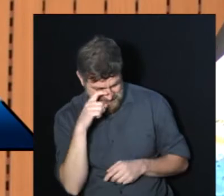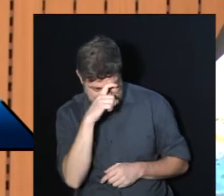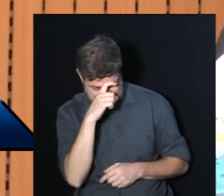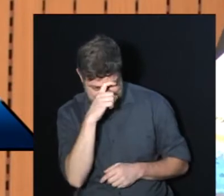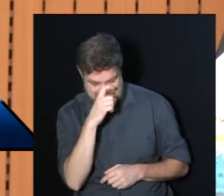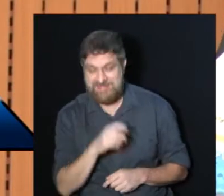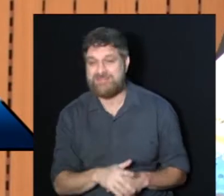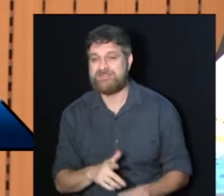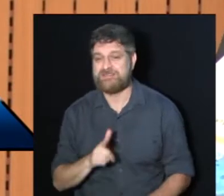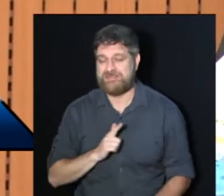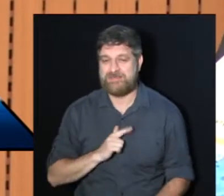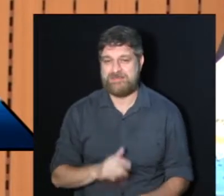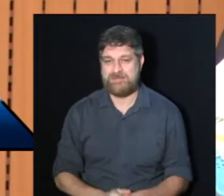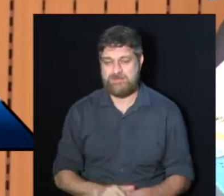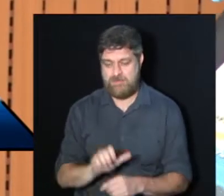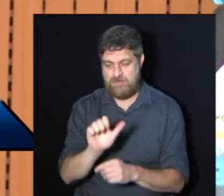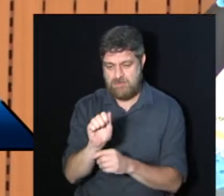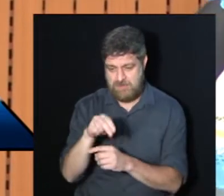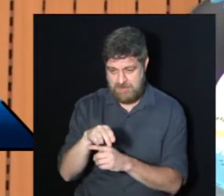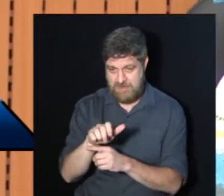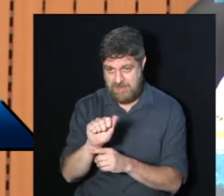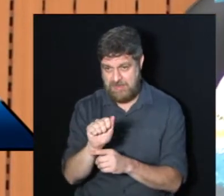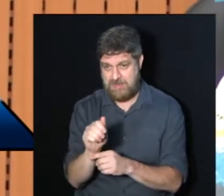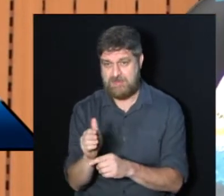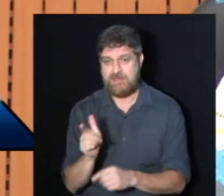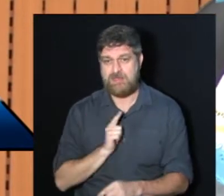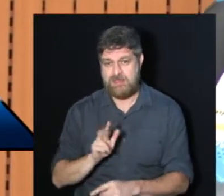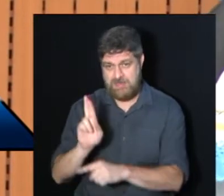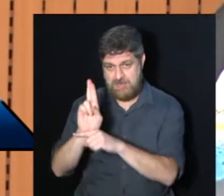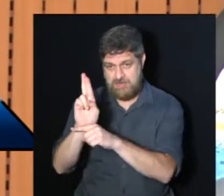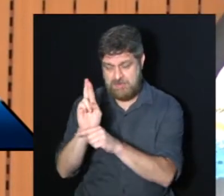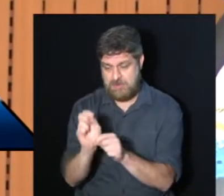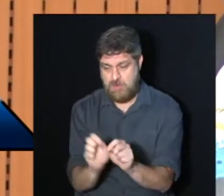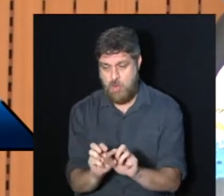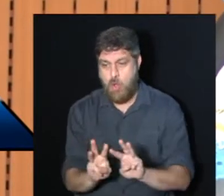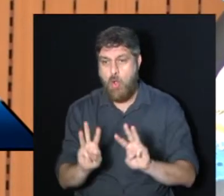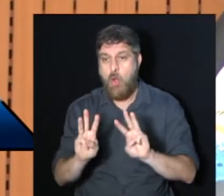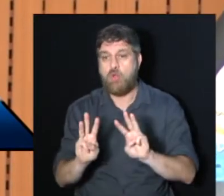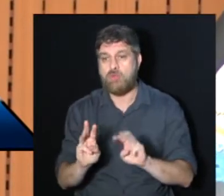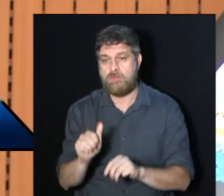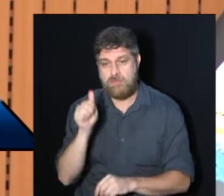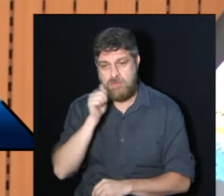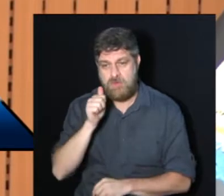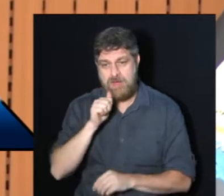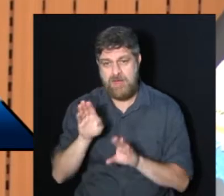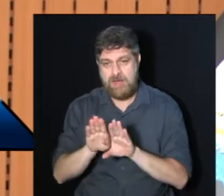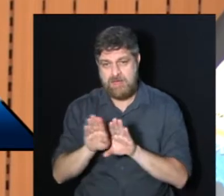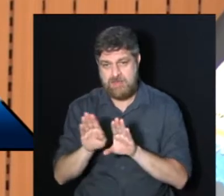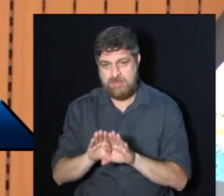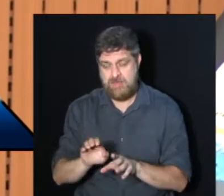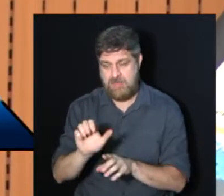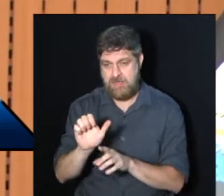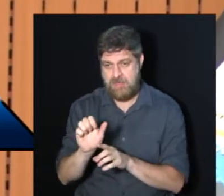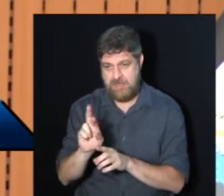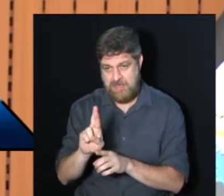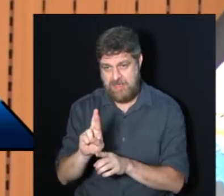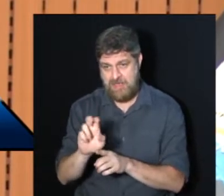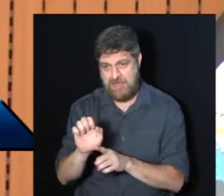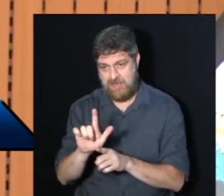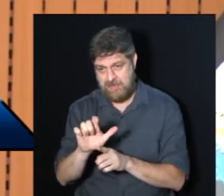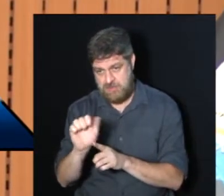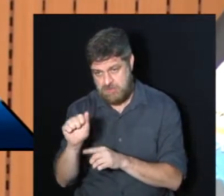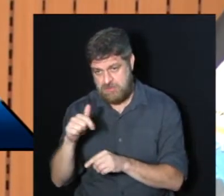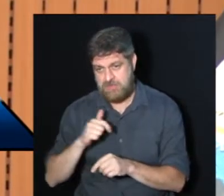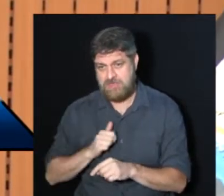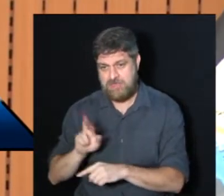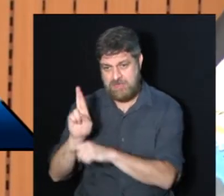a Ana Carolina Querino, que é representante interina da ONU Mulher, e a Maria Regina Teodoro, representando as PLPs de